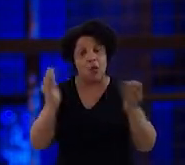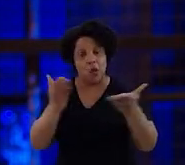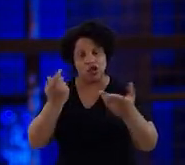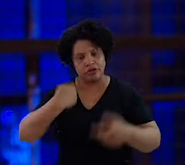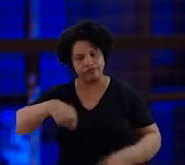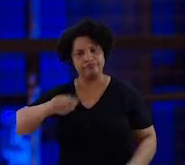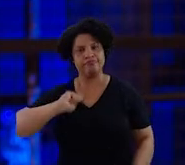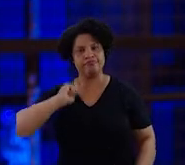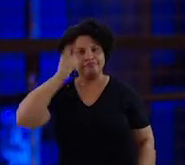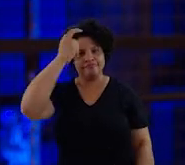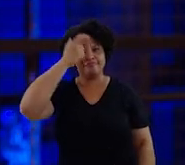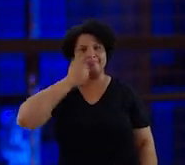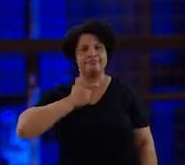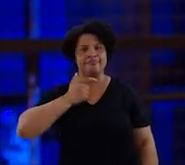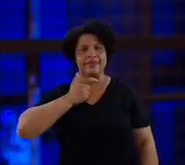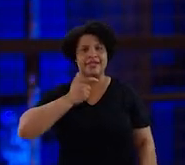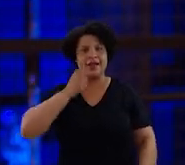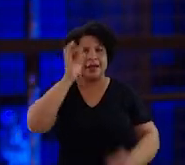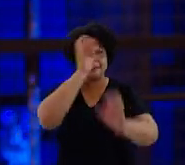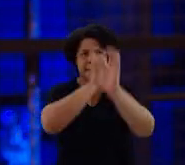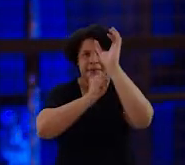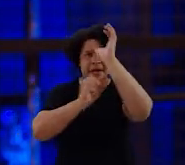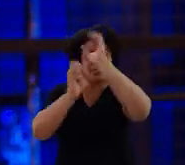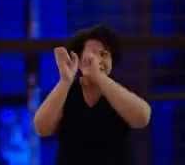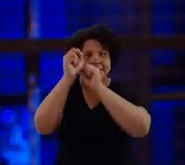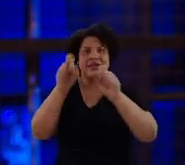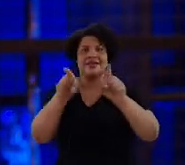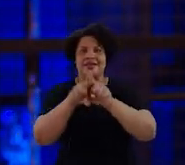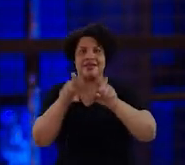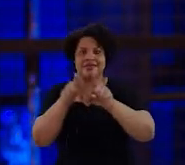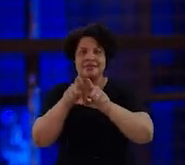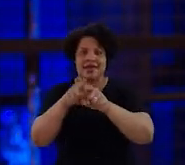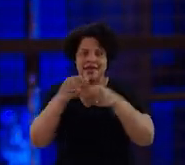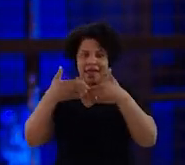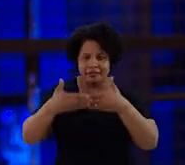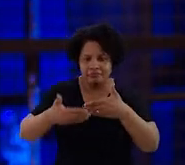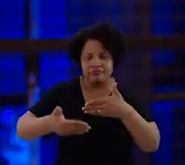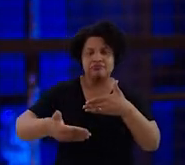hoje, sabe? De aprendizado, de passagem mesmo. E